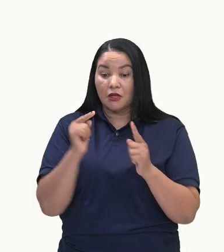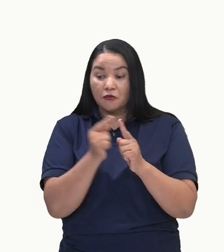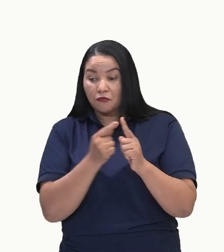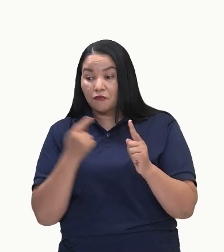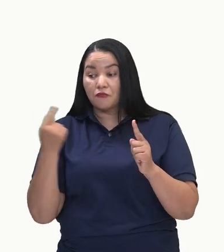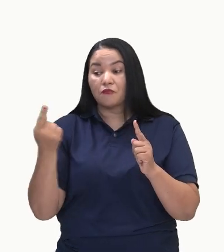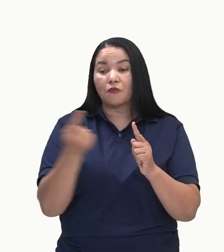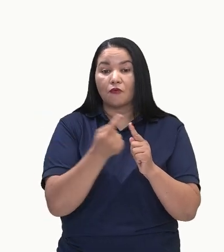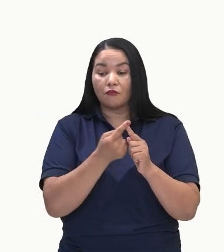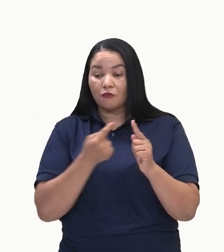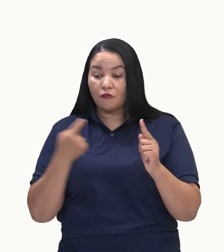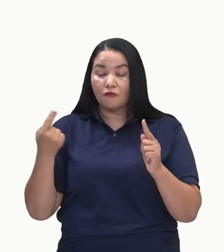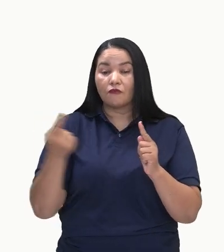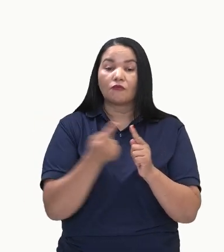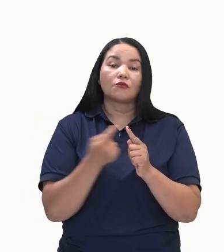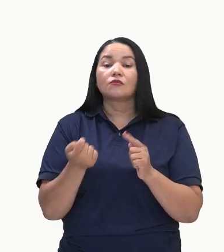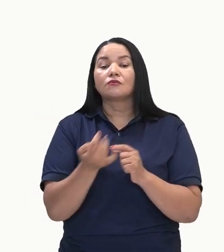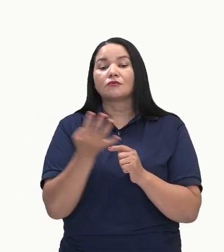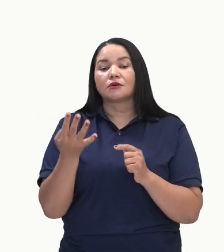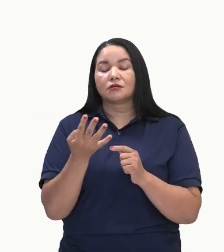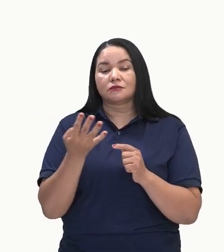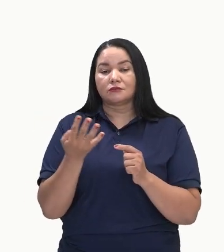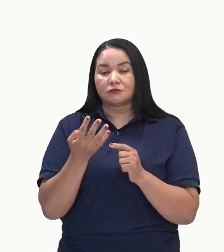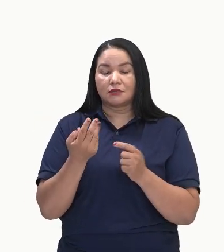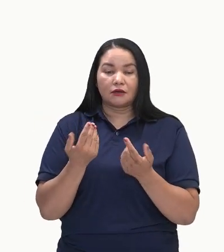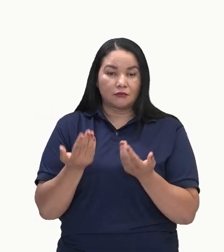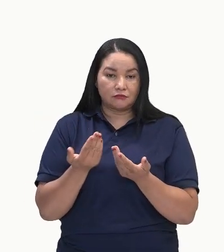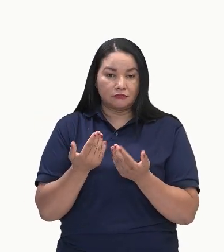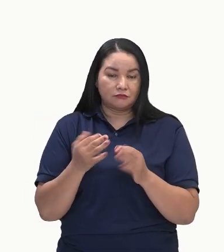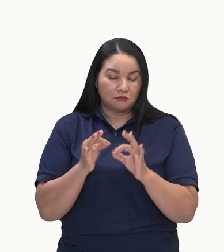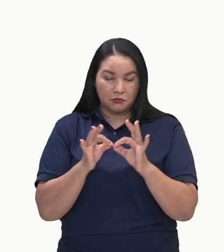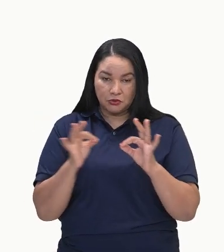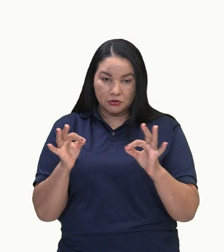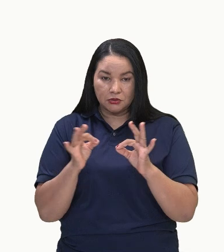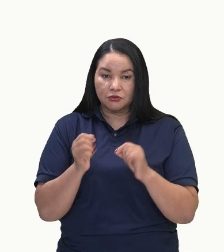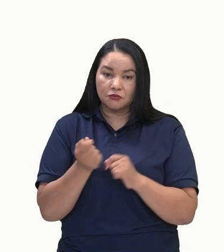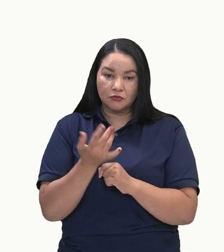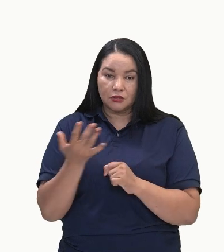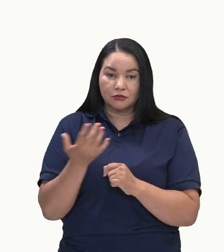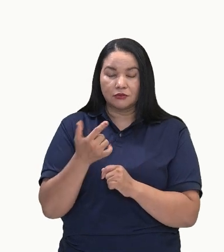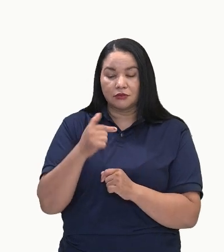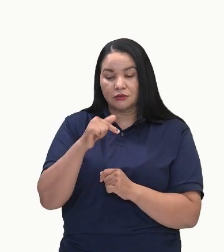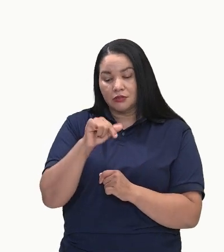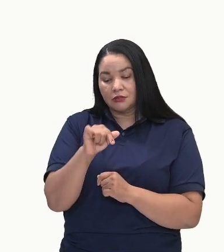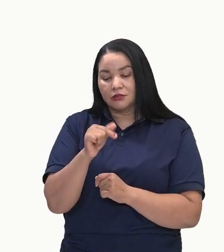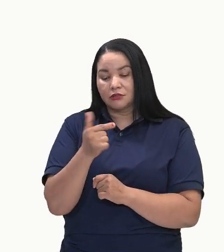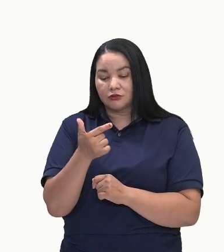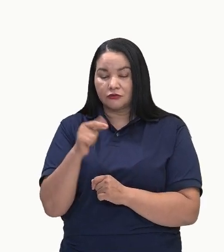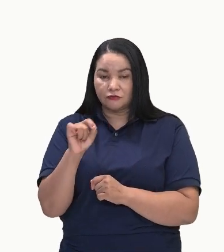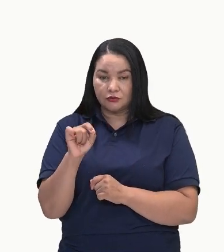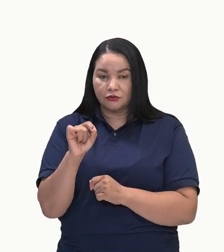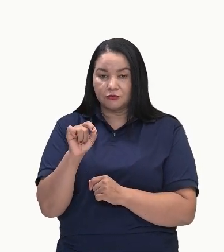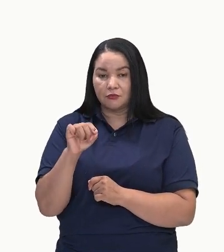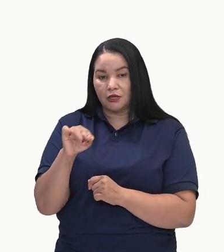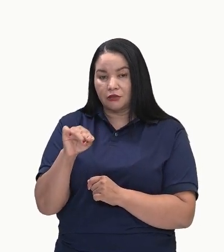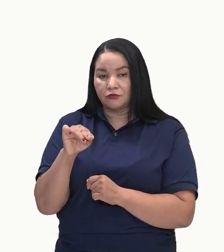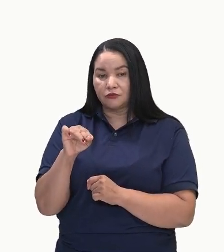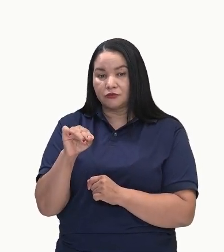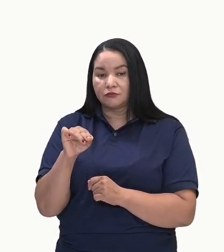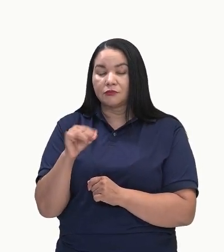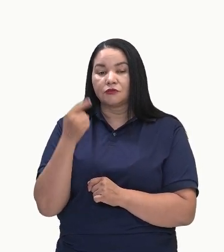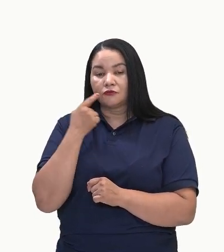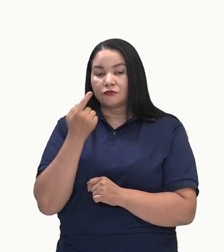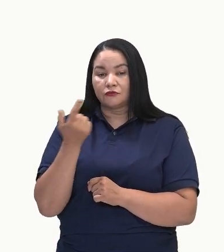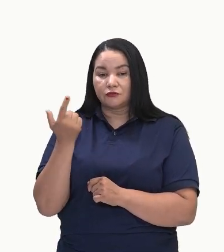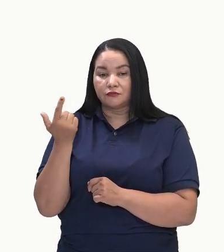nós vamos pegar a distância total. Que quanto é a distância total? 720 metros. Vou colocar aqui, ó.